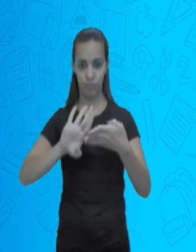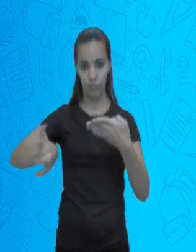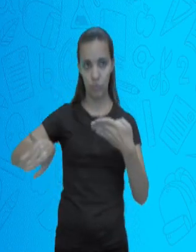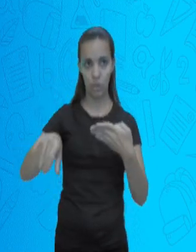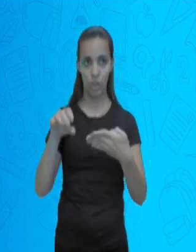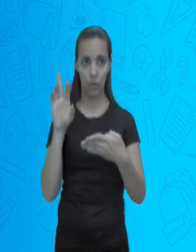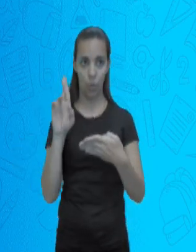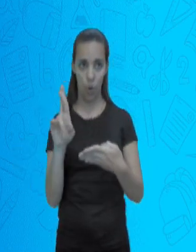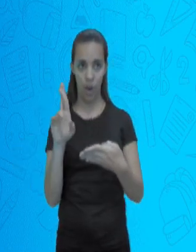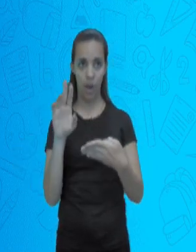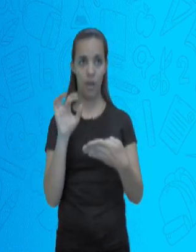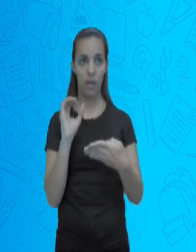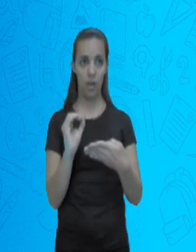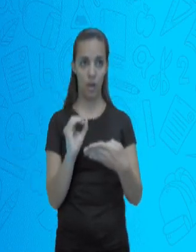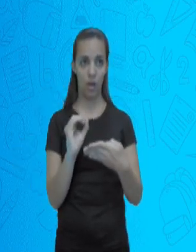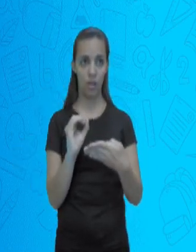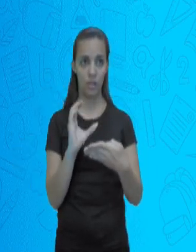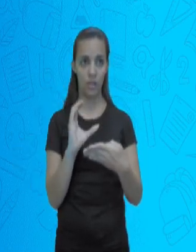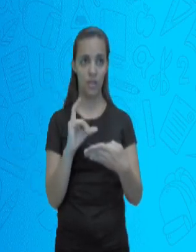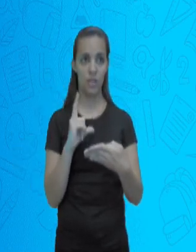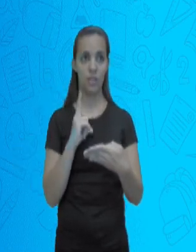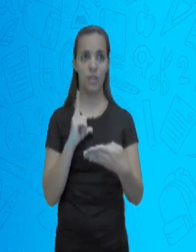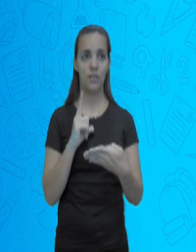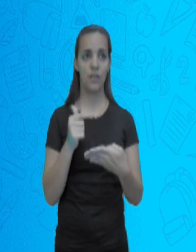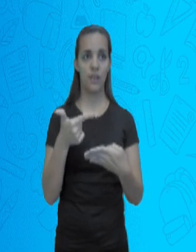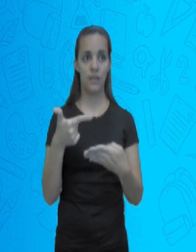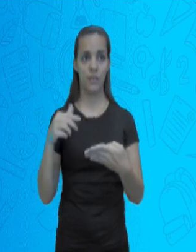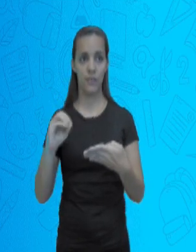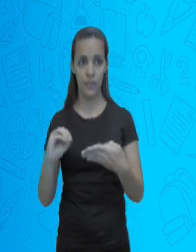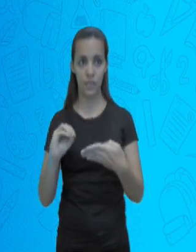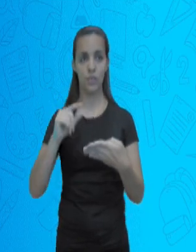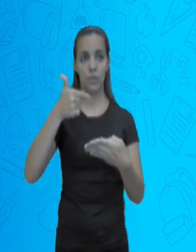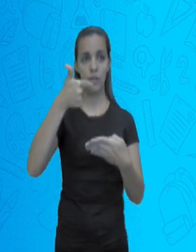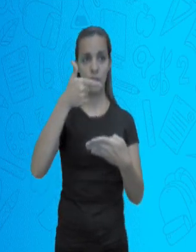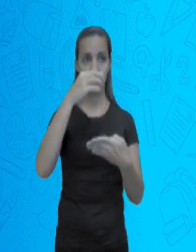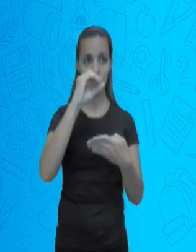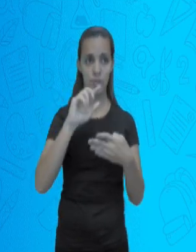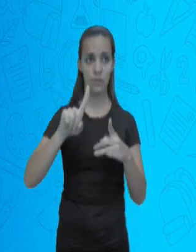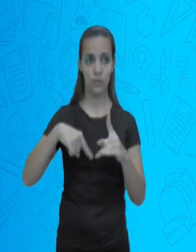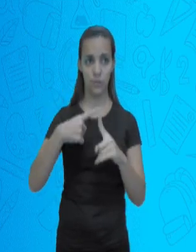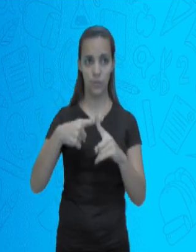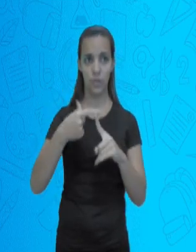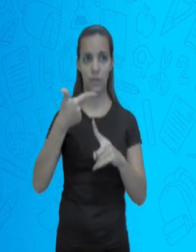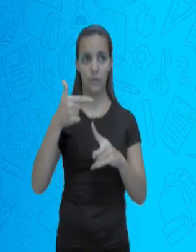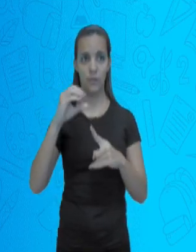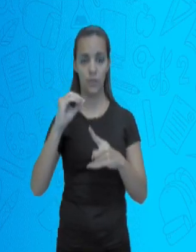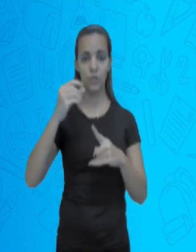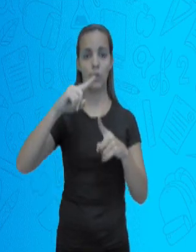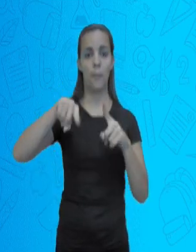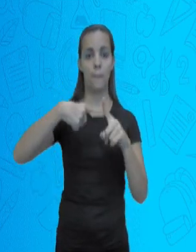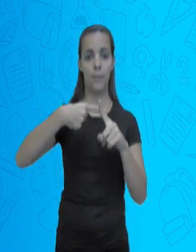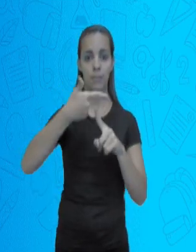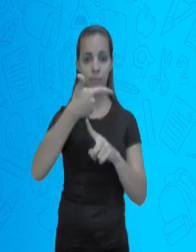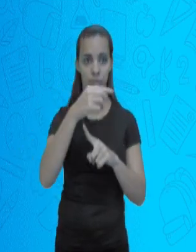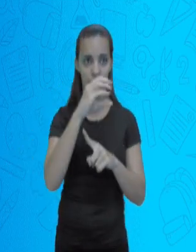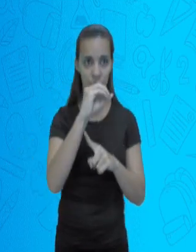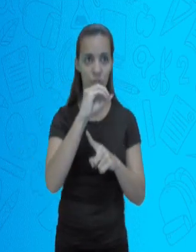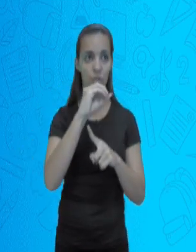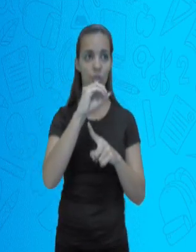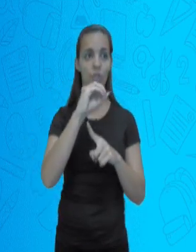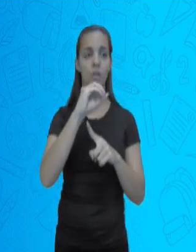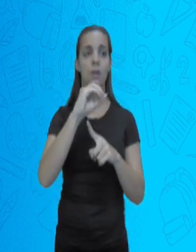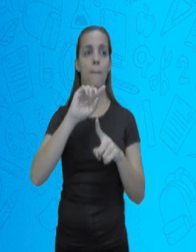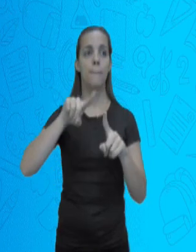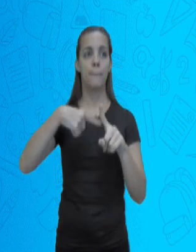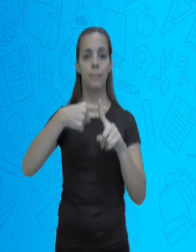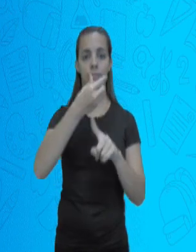ROC, vai medir 20 também. Então, eu tenho 20 mais 20 mais 30. Qual é a medida do ângulo